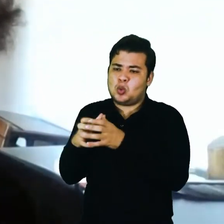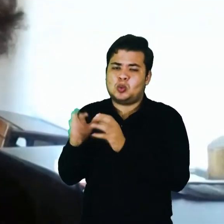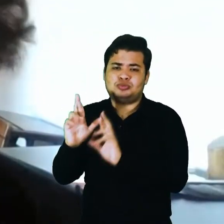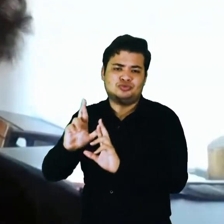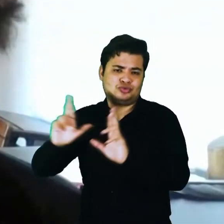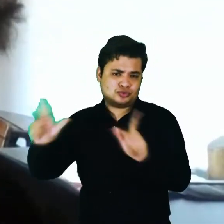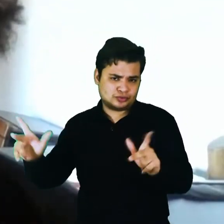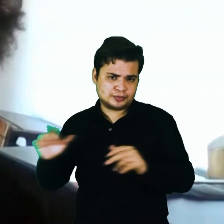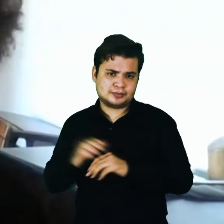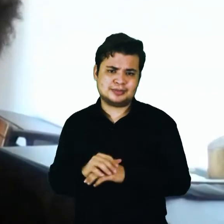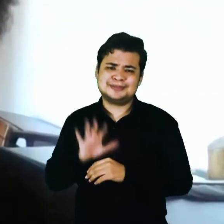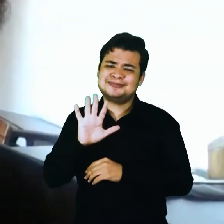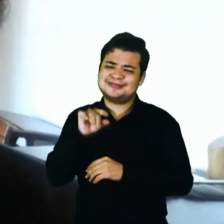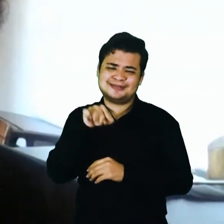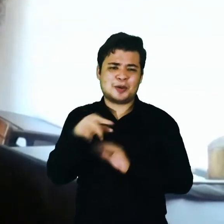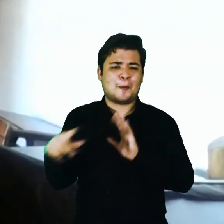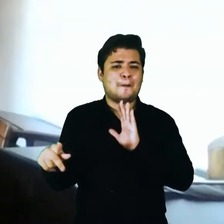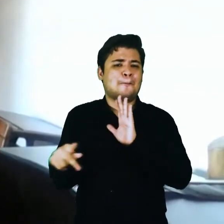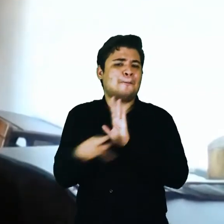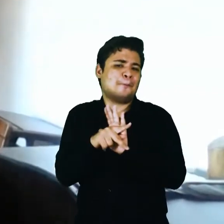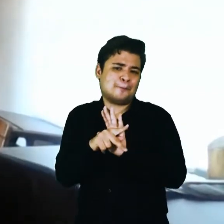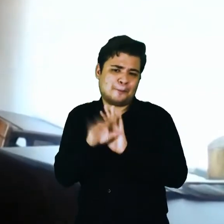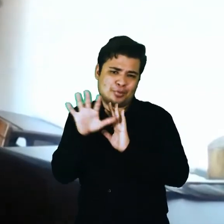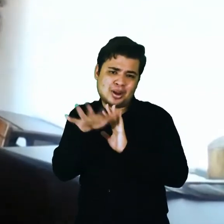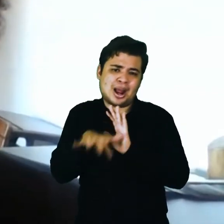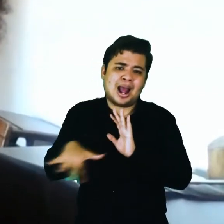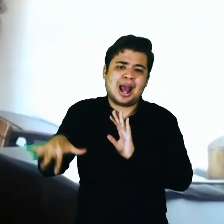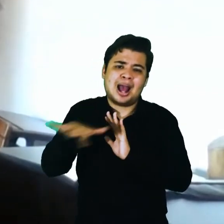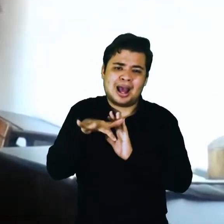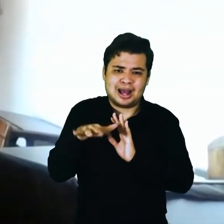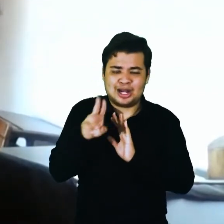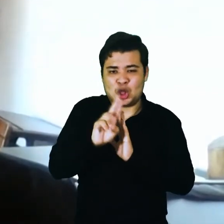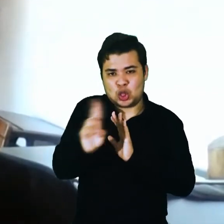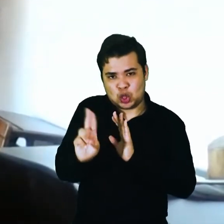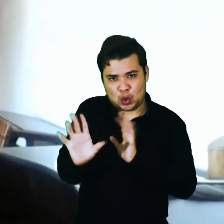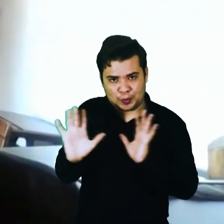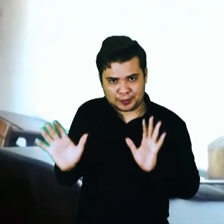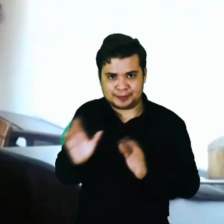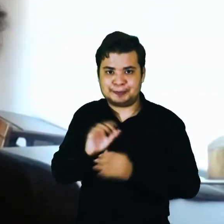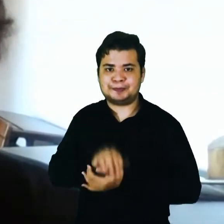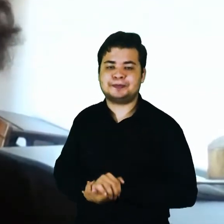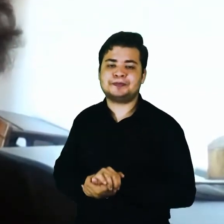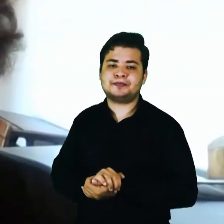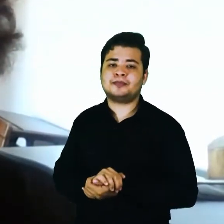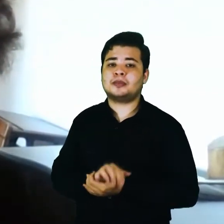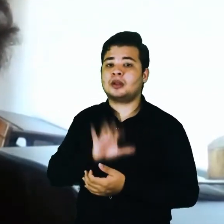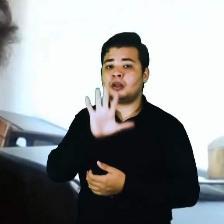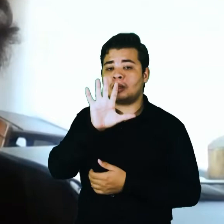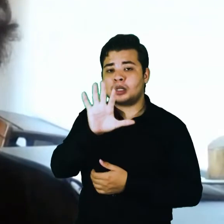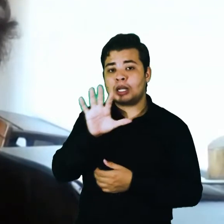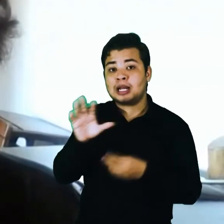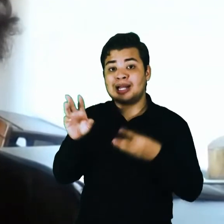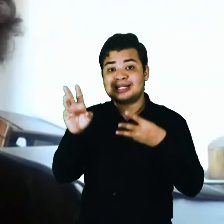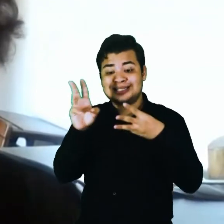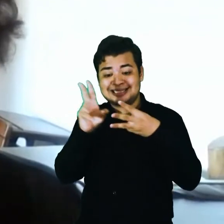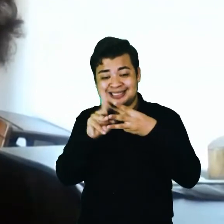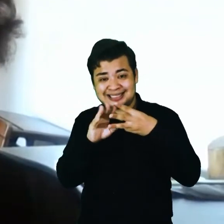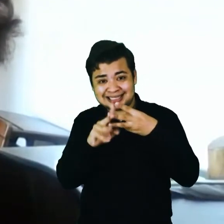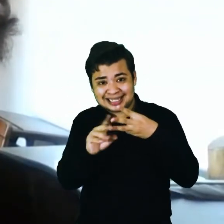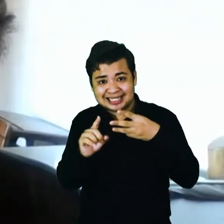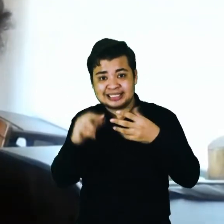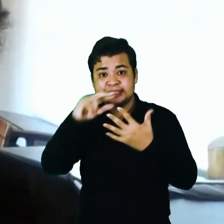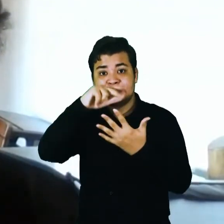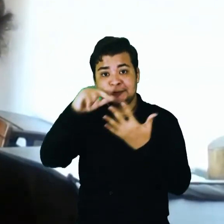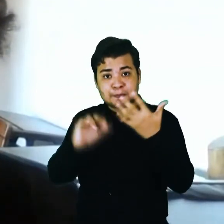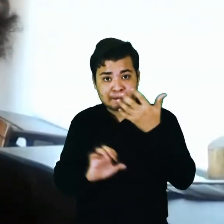grupo, enfim, aí são as questões mais nomenclaturais, né? Mas, de qualquer forma, essas três